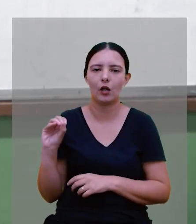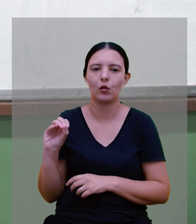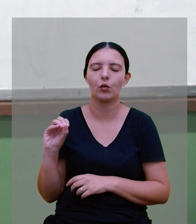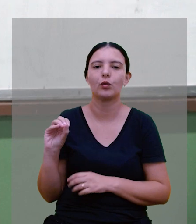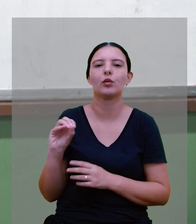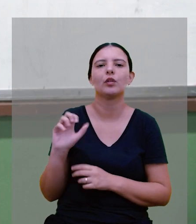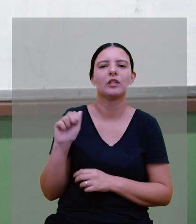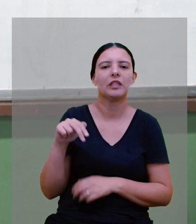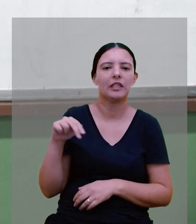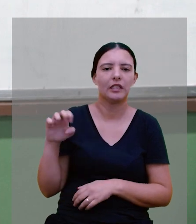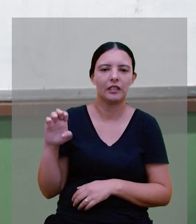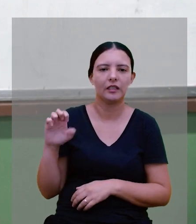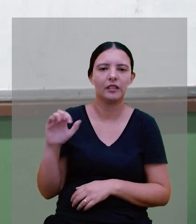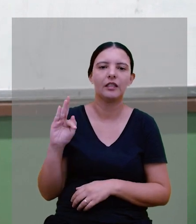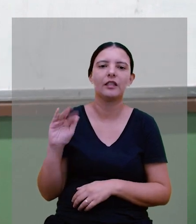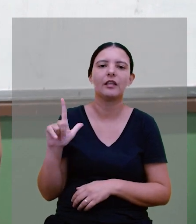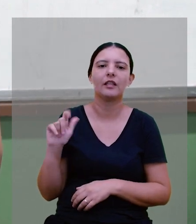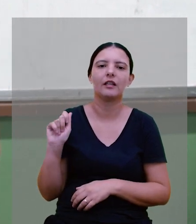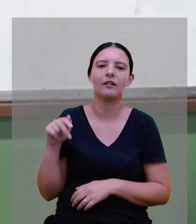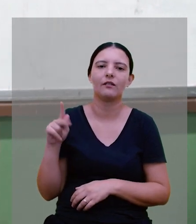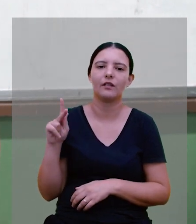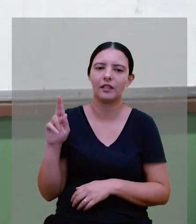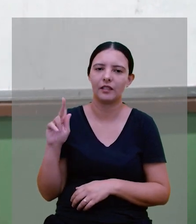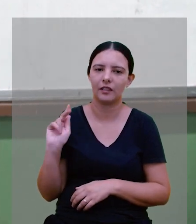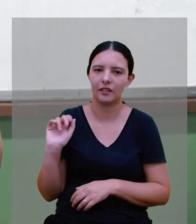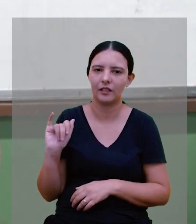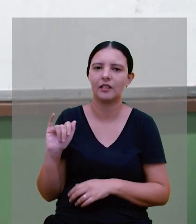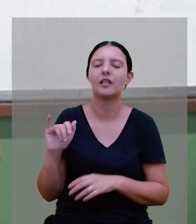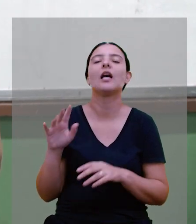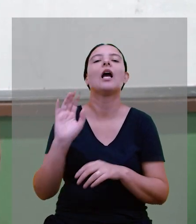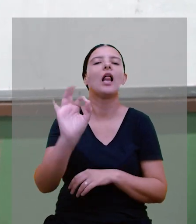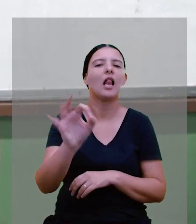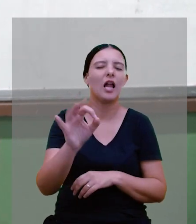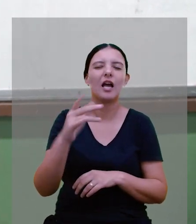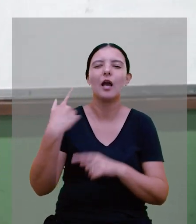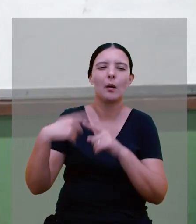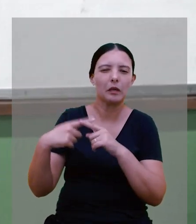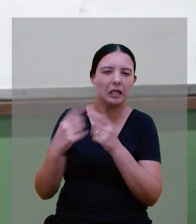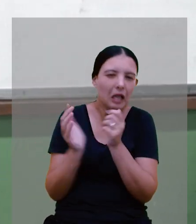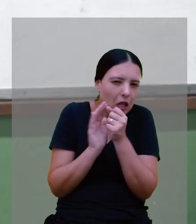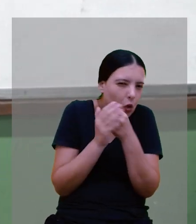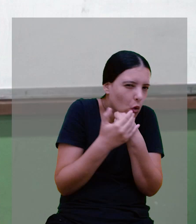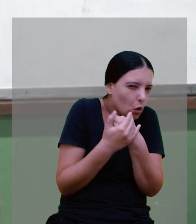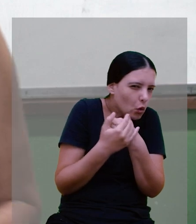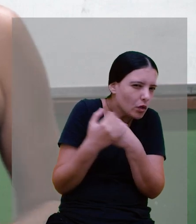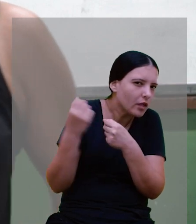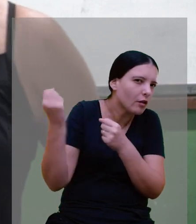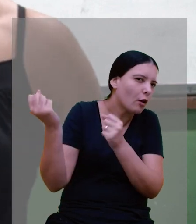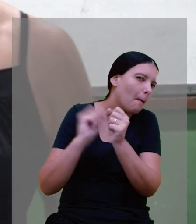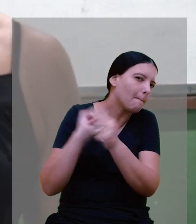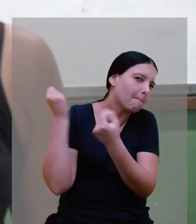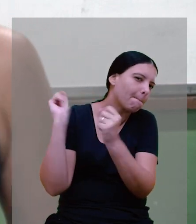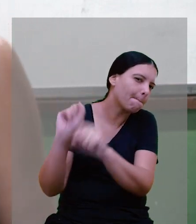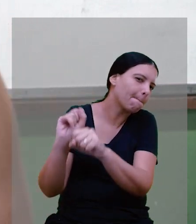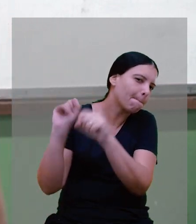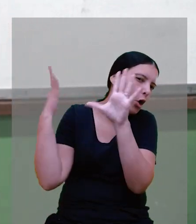ela escondida num esconderijo, né? Enquanto tinha os bombardeios. Acontece que pode parecer